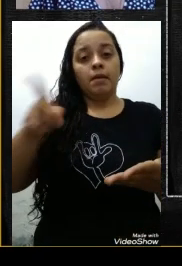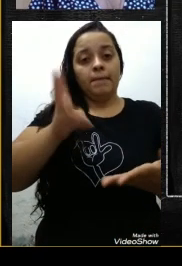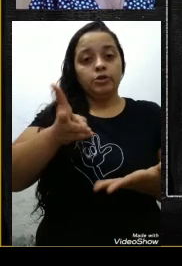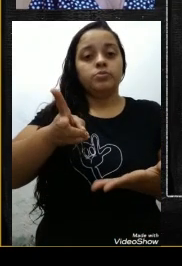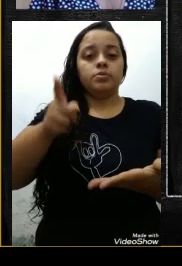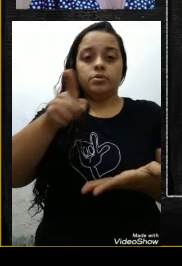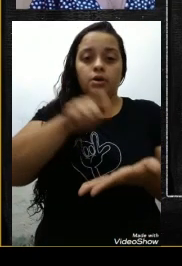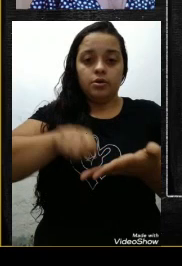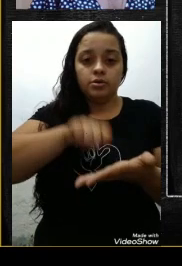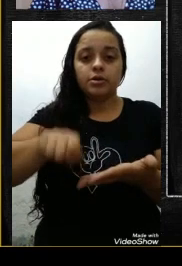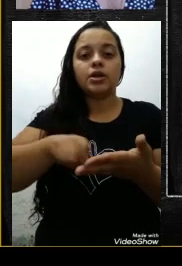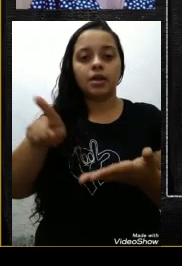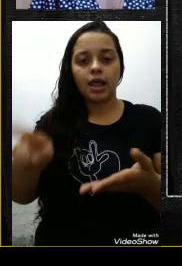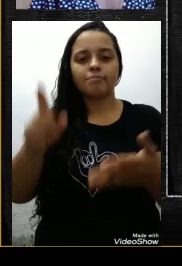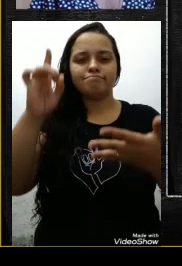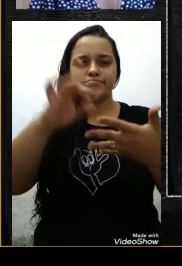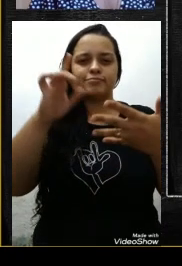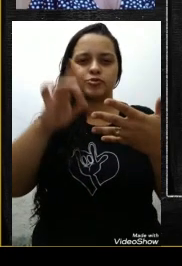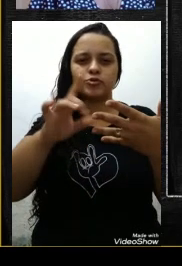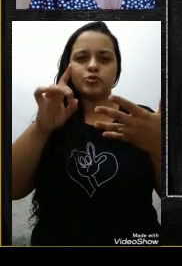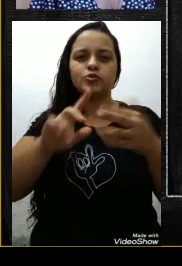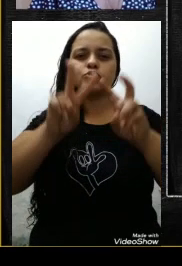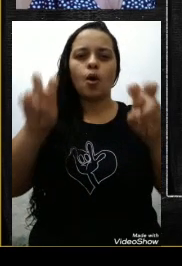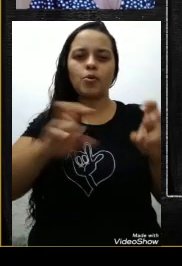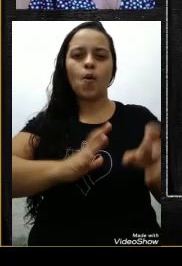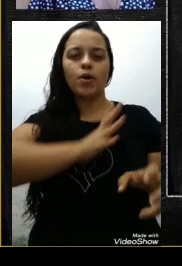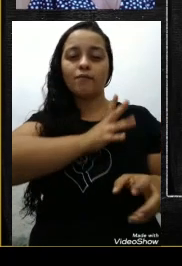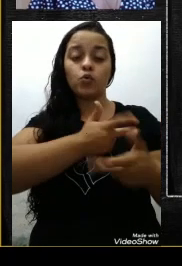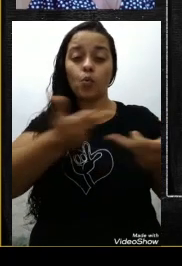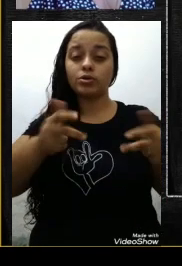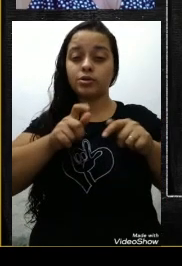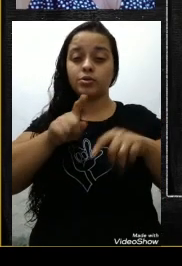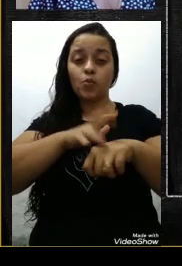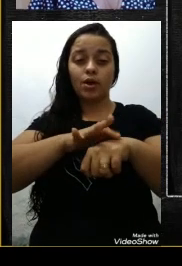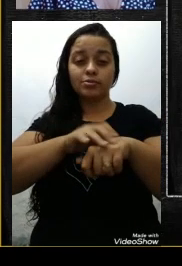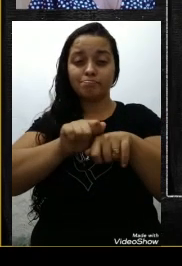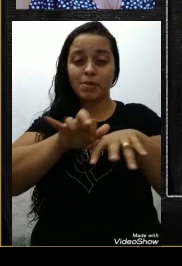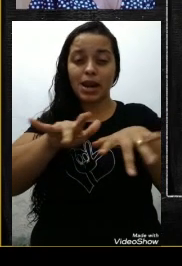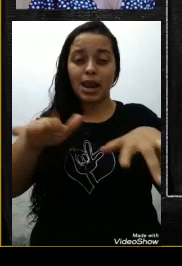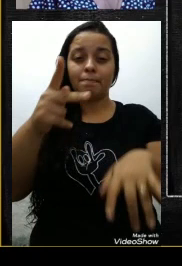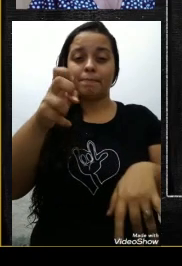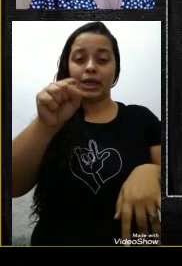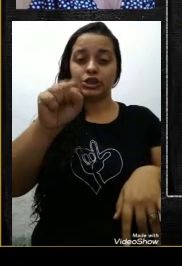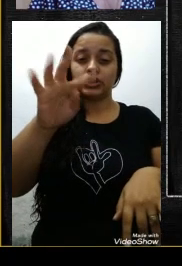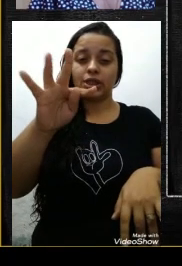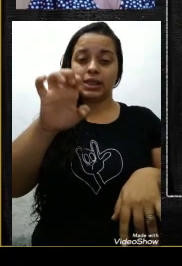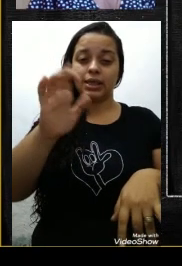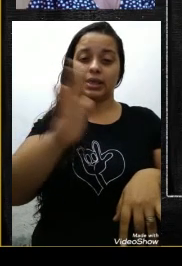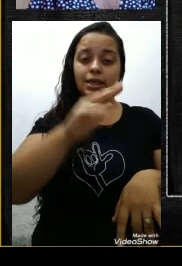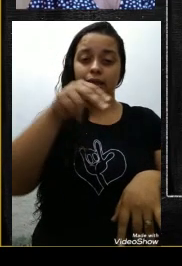onde esse autor escreve minuciosamente sobre os horrores da peste negra, um dos